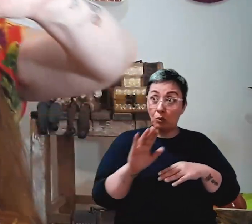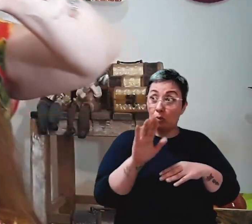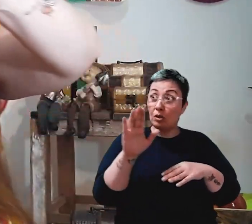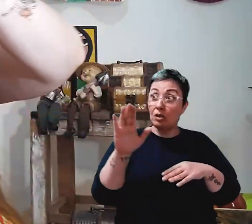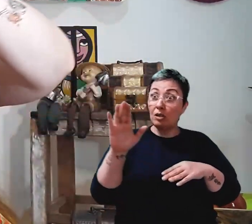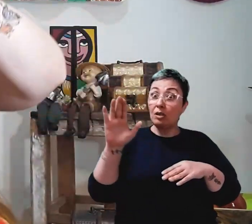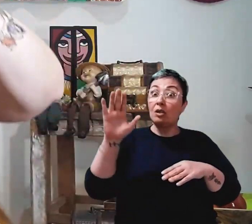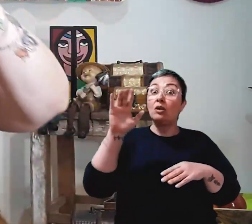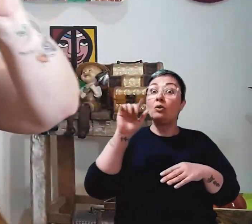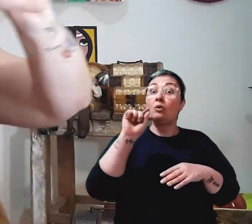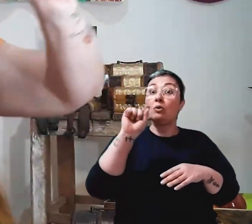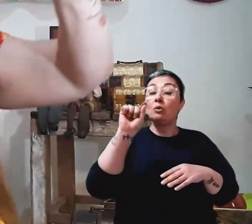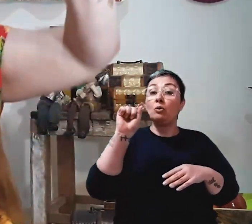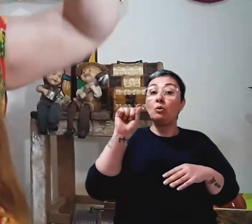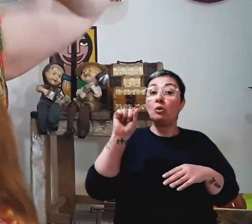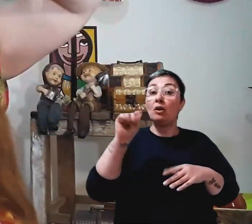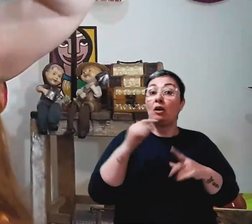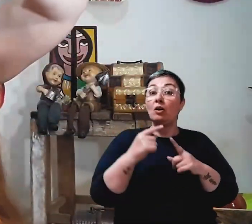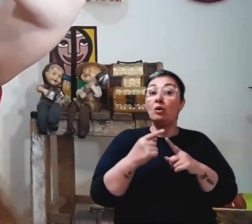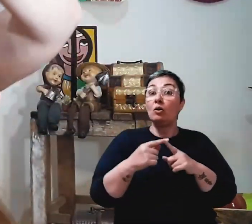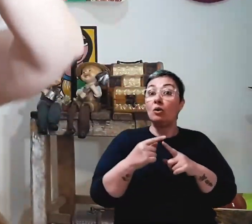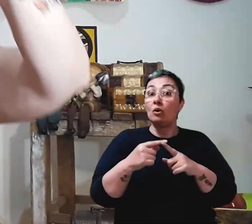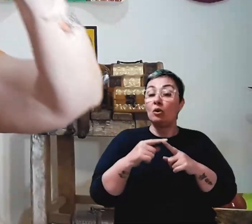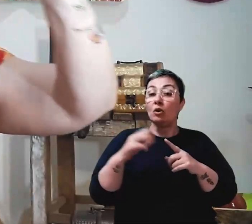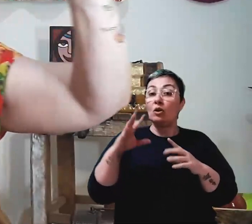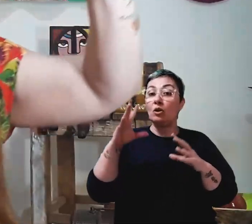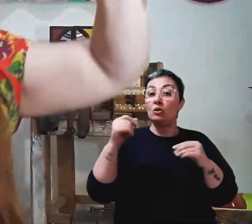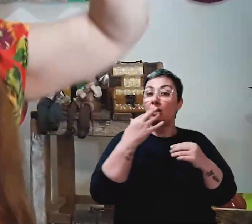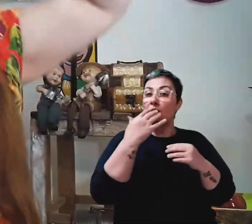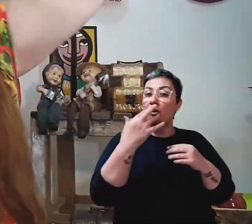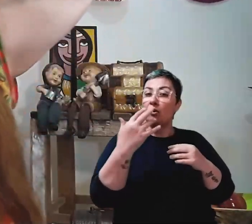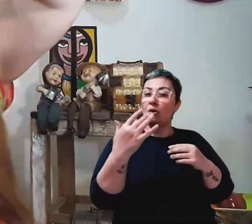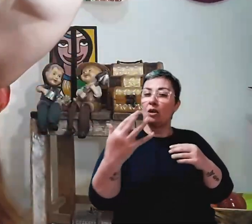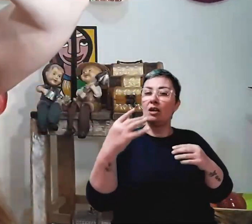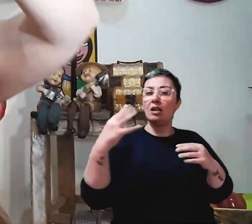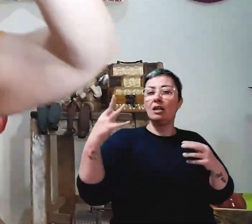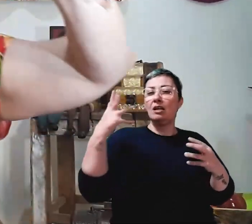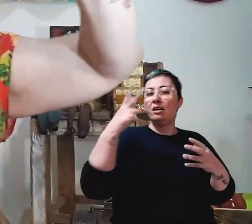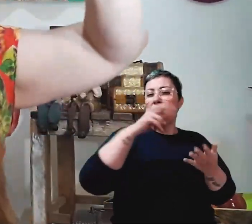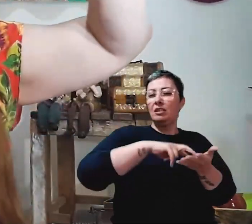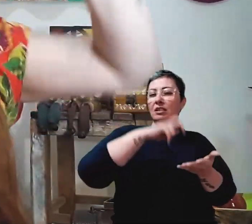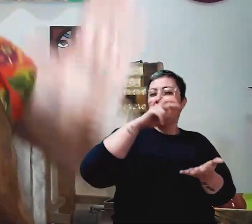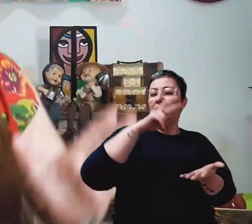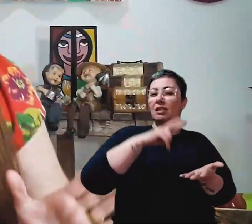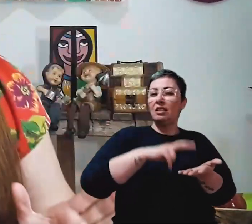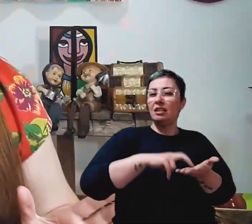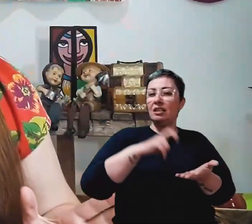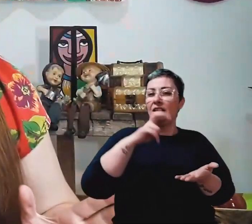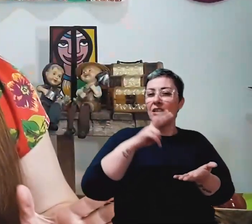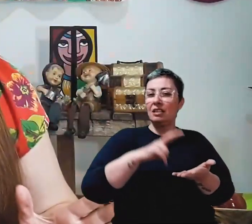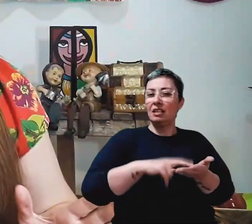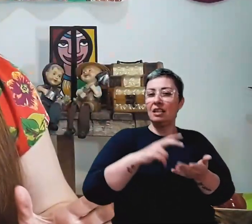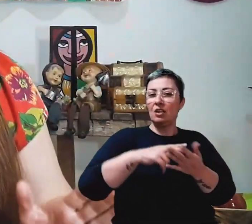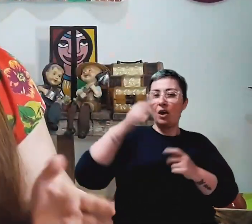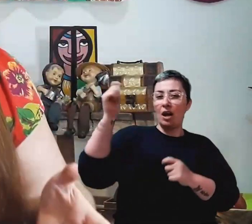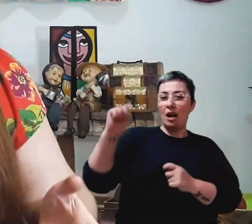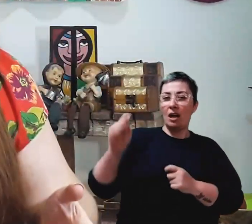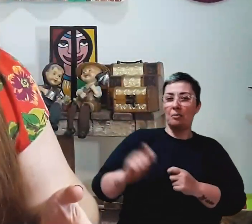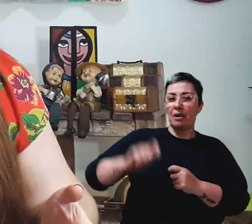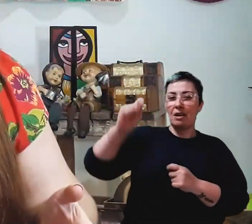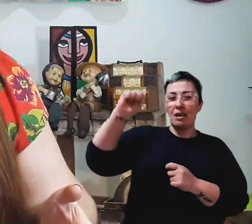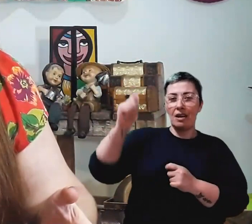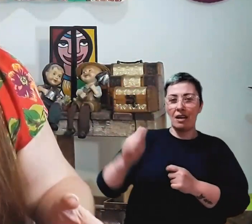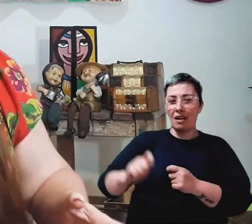e dançando, toda colorida, feliz, uma pipa. E